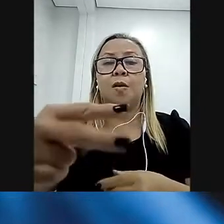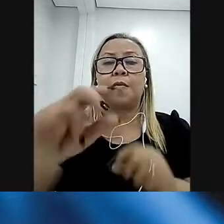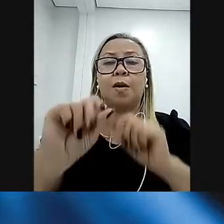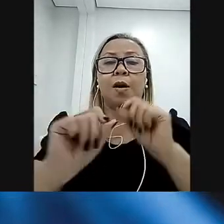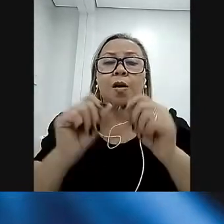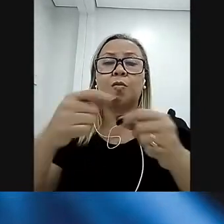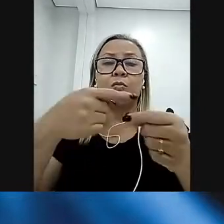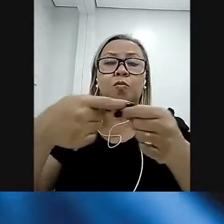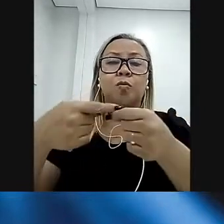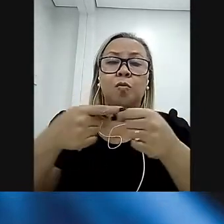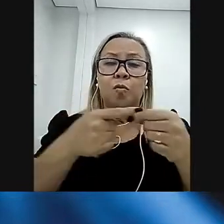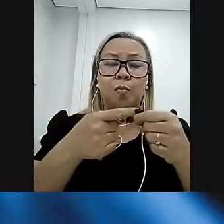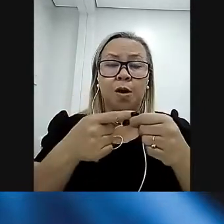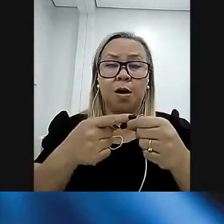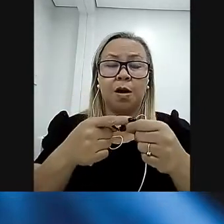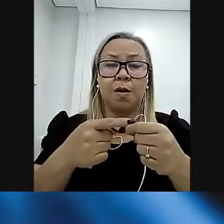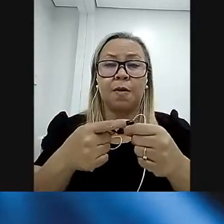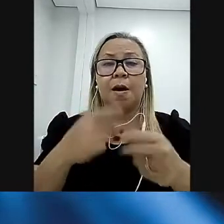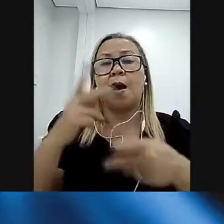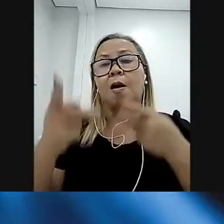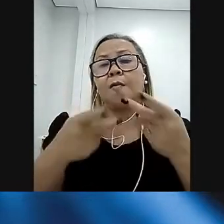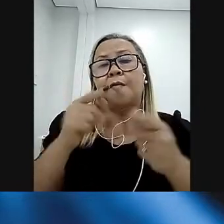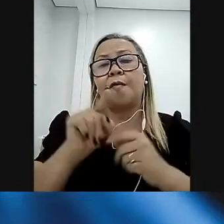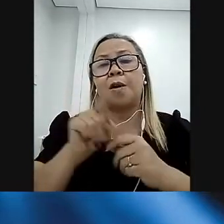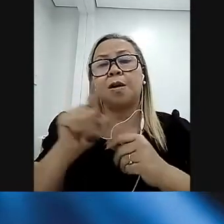né? A fala dela é muito